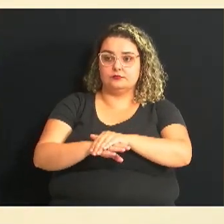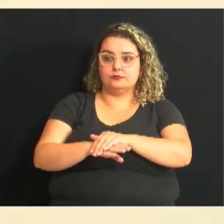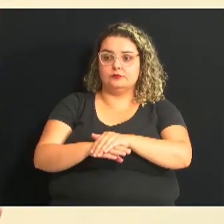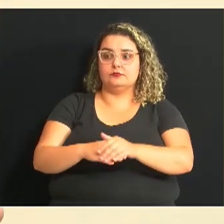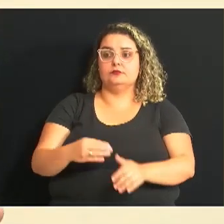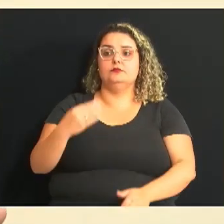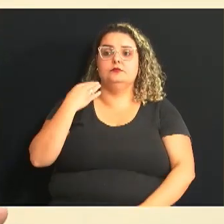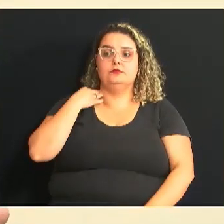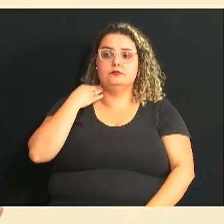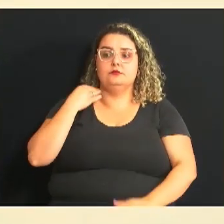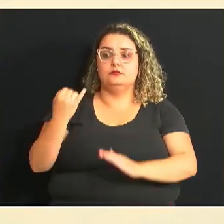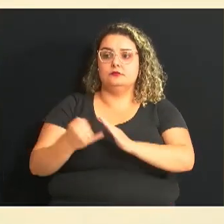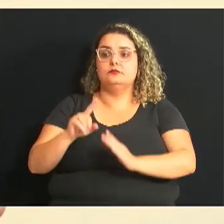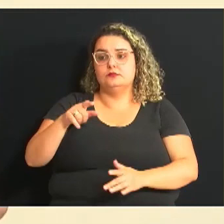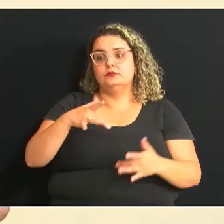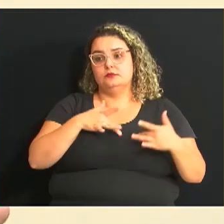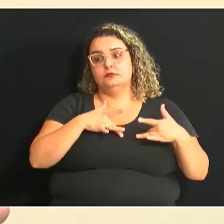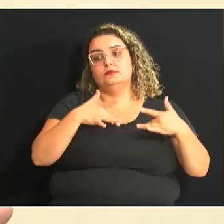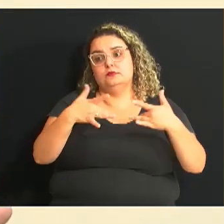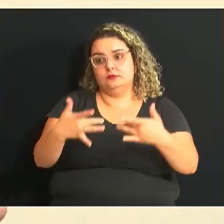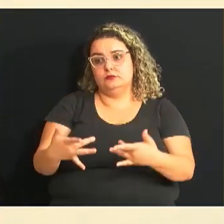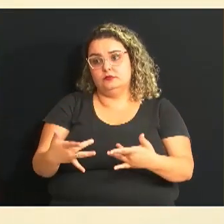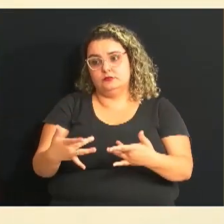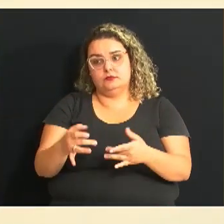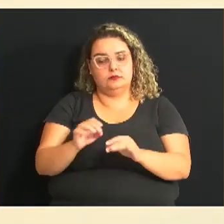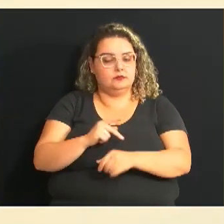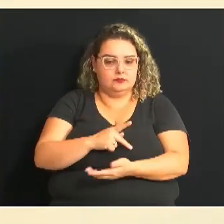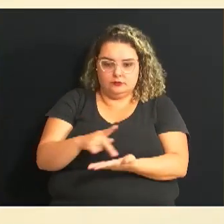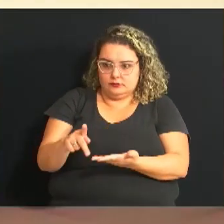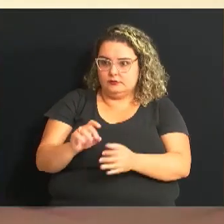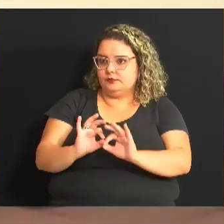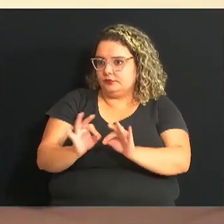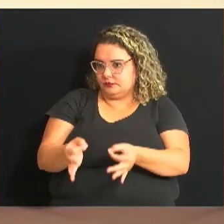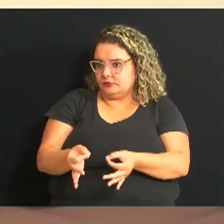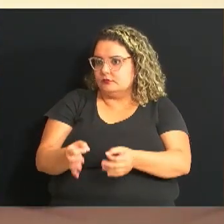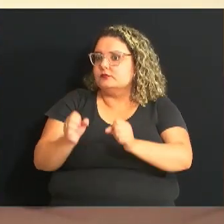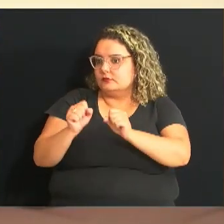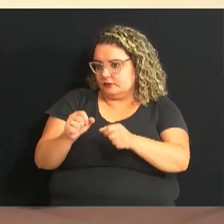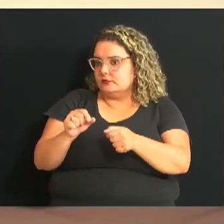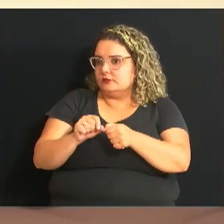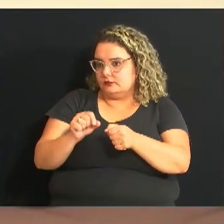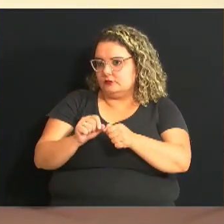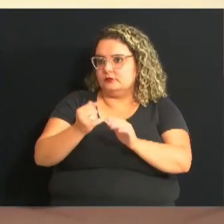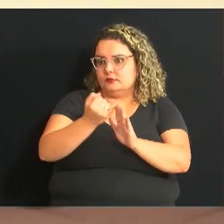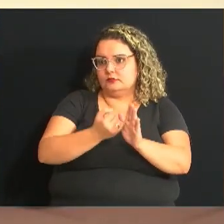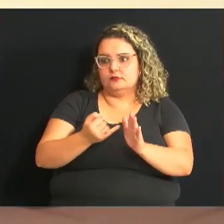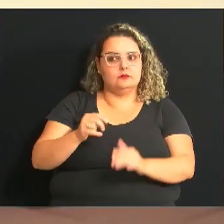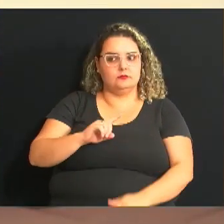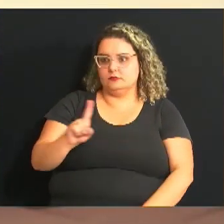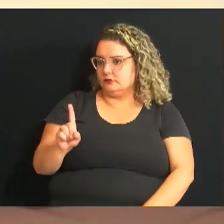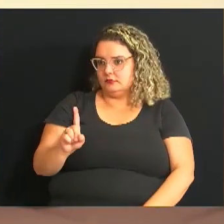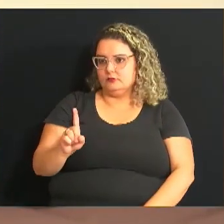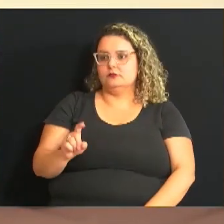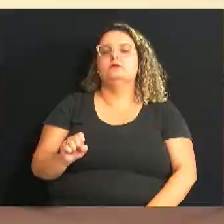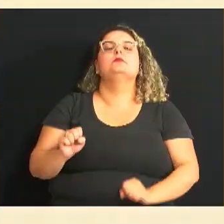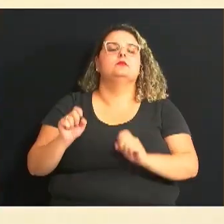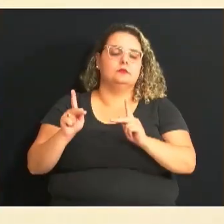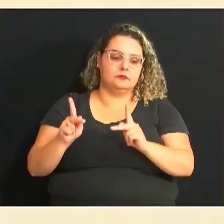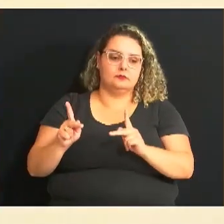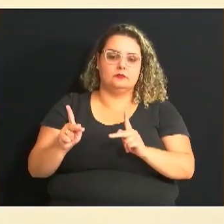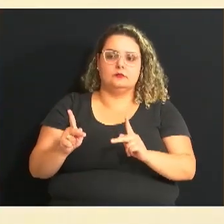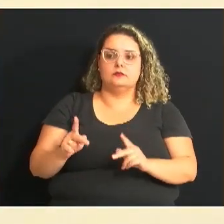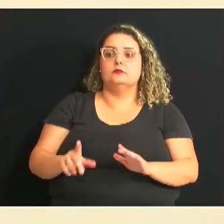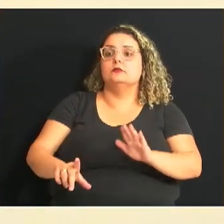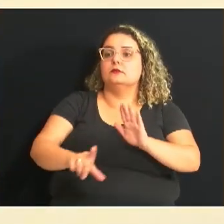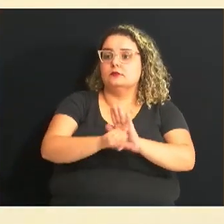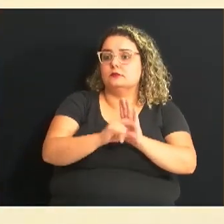uma doação, pura e simples. Que isso também pode ser feito no imposto de renda ou não? Não. Ok. A legislação do